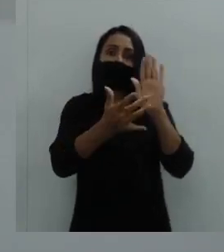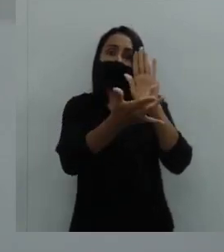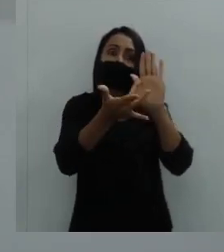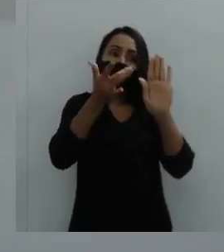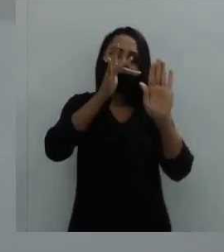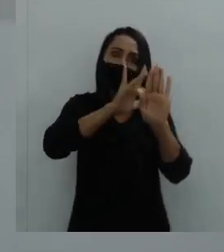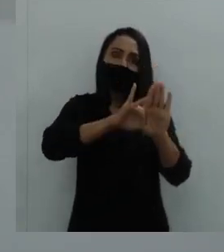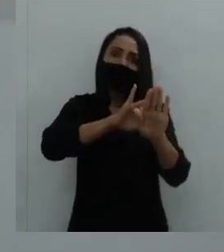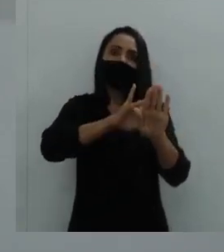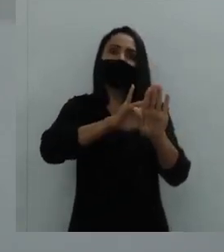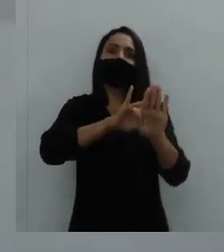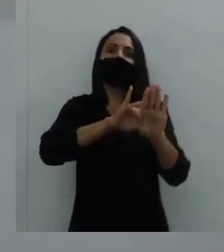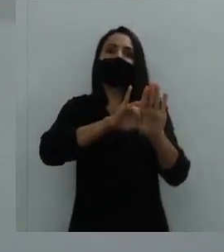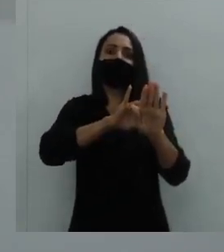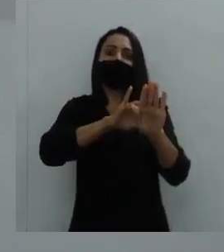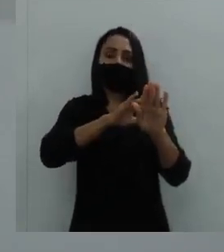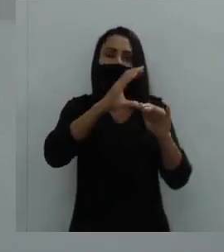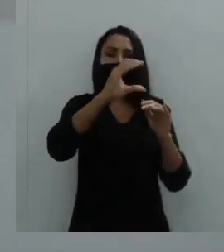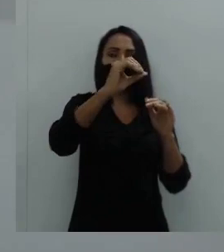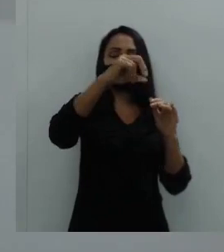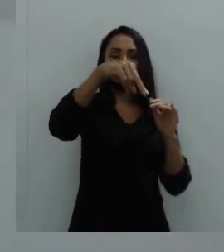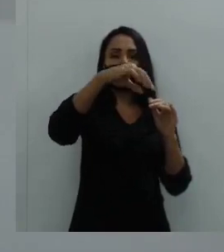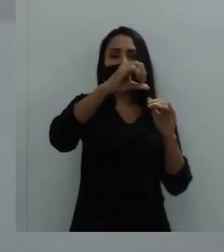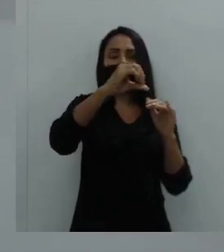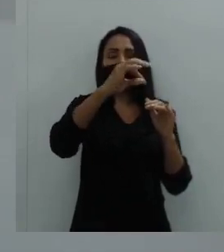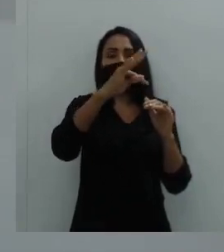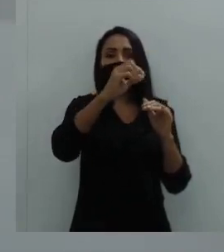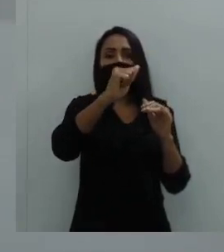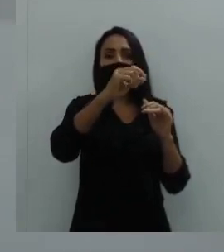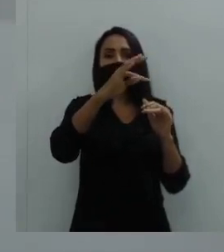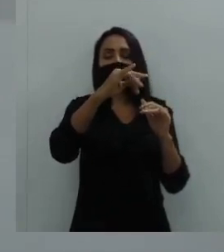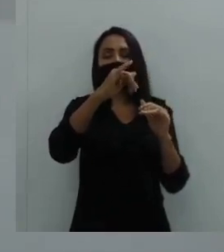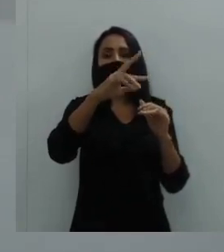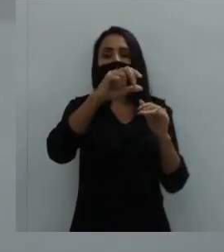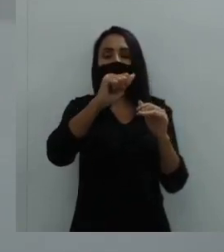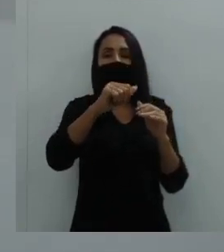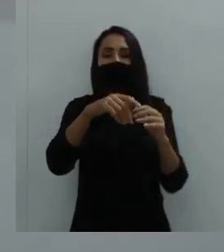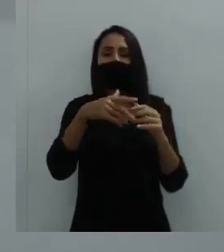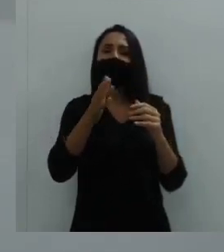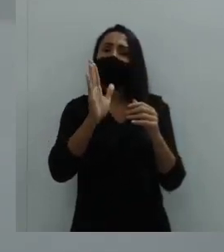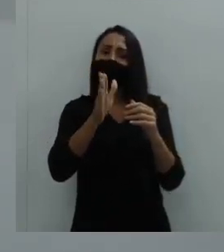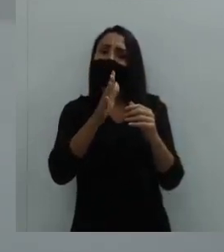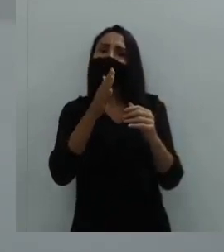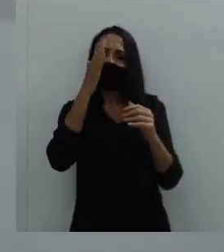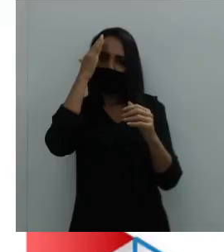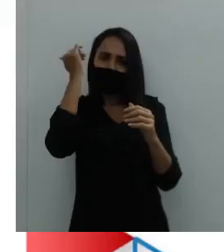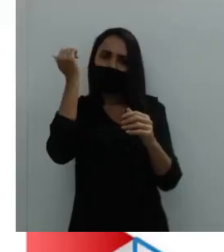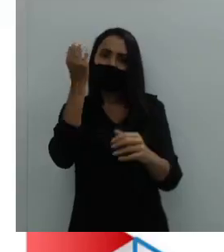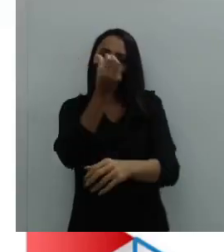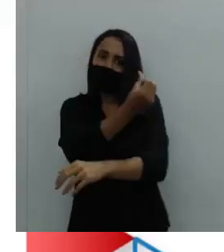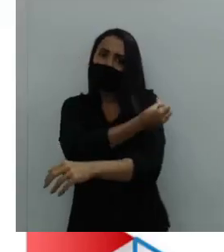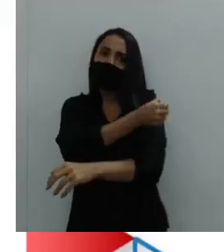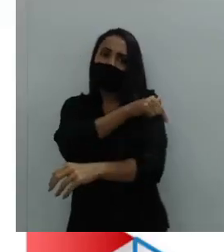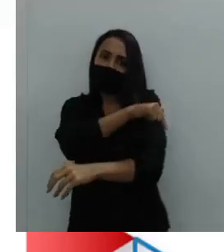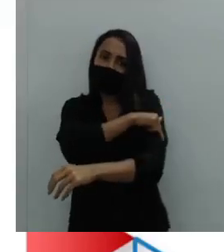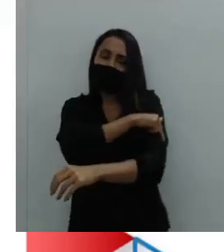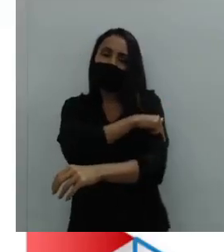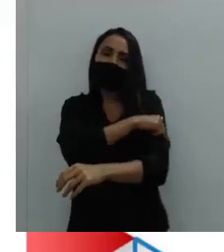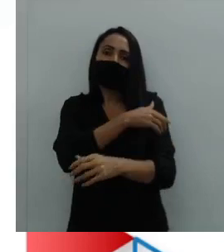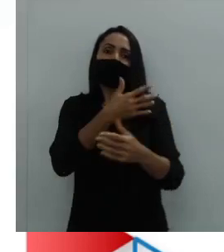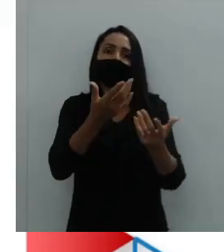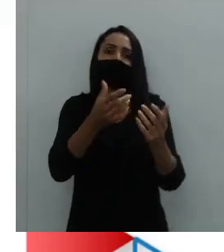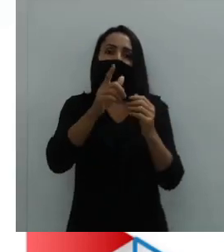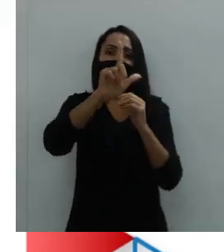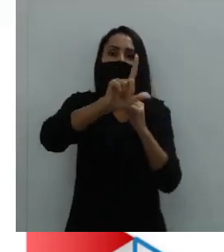figurada, ficcional. E isso vocês já estudaram no 6º e no 7º ano. Então, linguagem